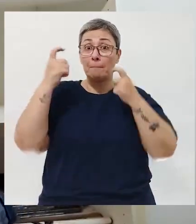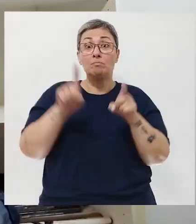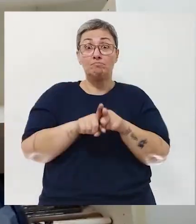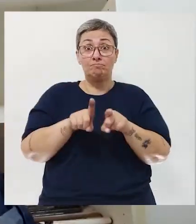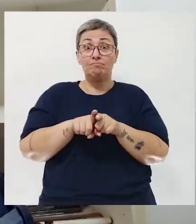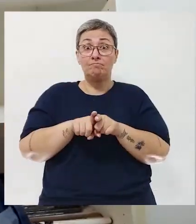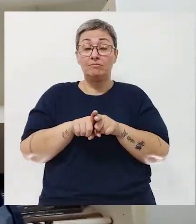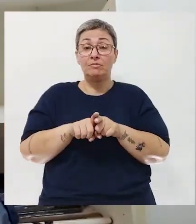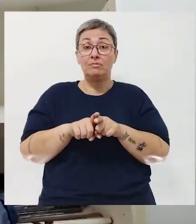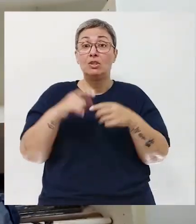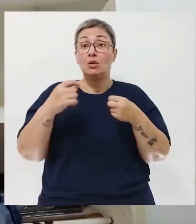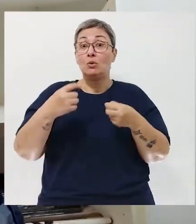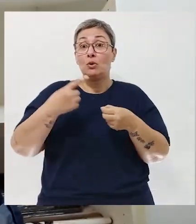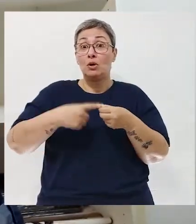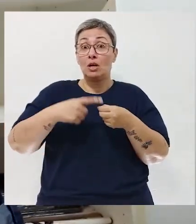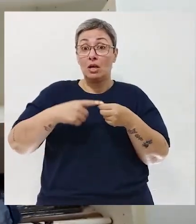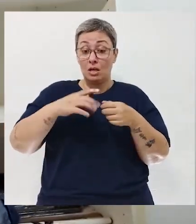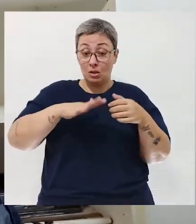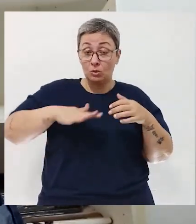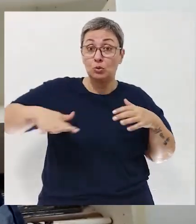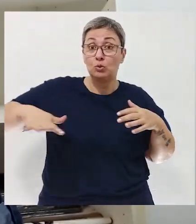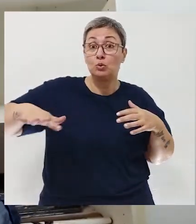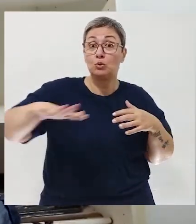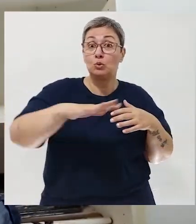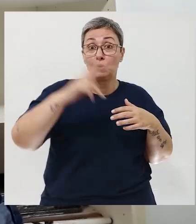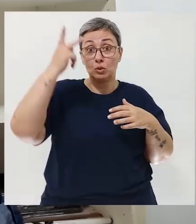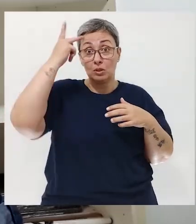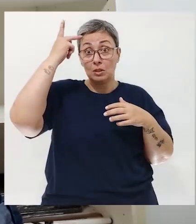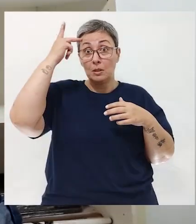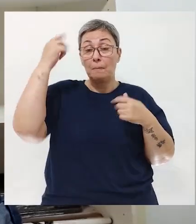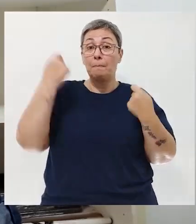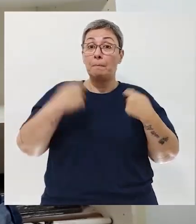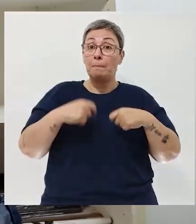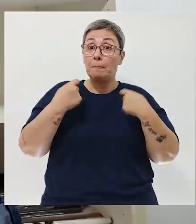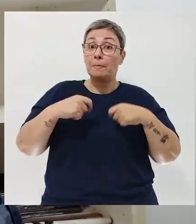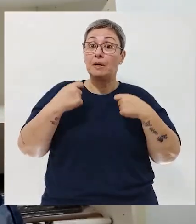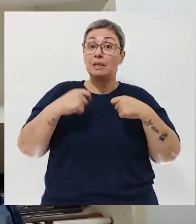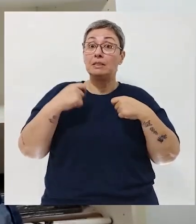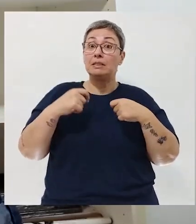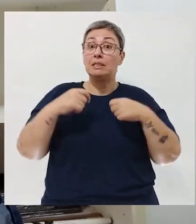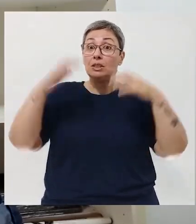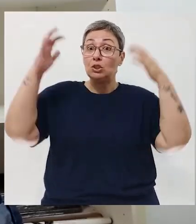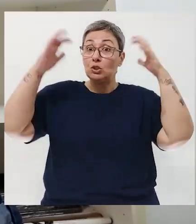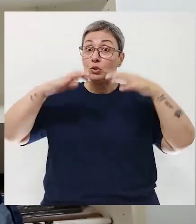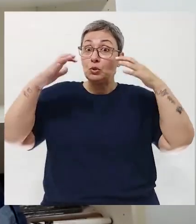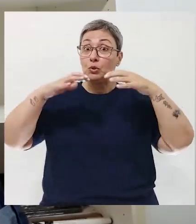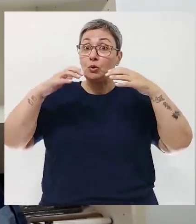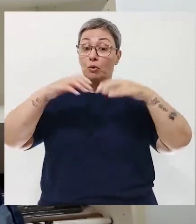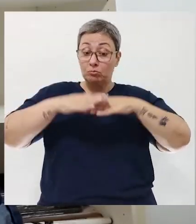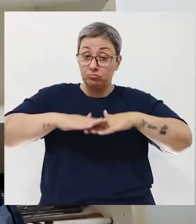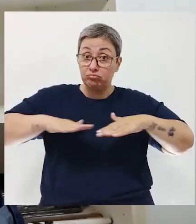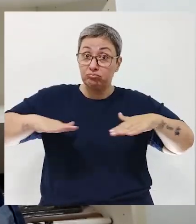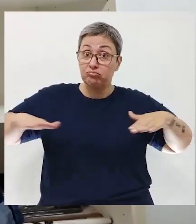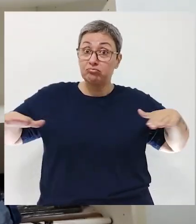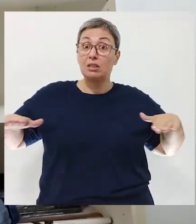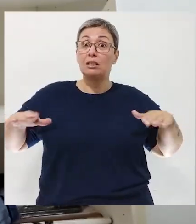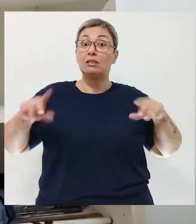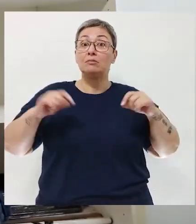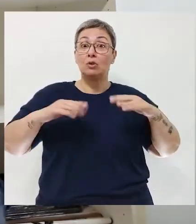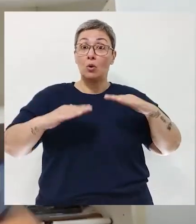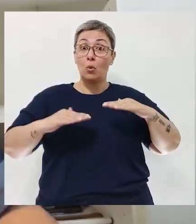também. Como toda a Grande São Paulo, dependemos de chuva para manter o nível das represas,